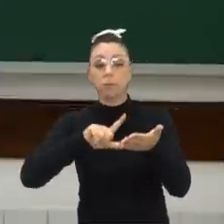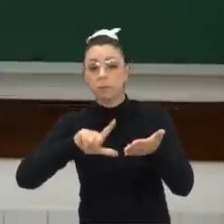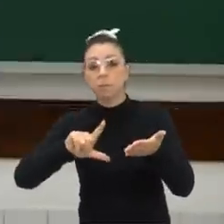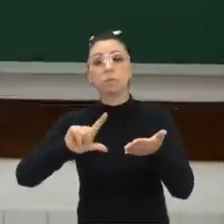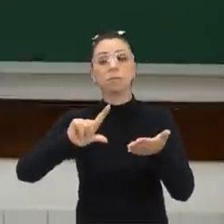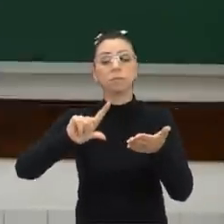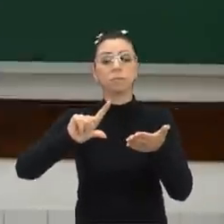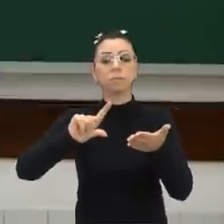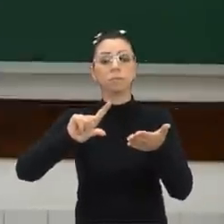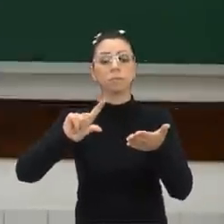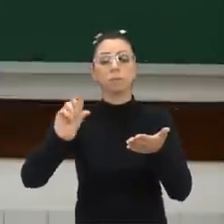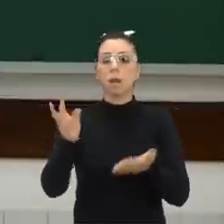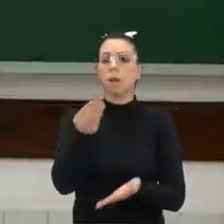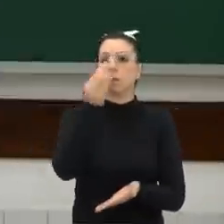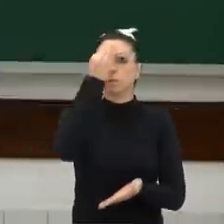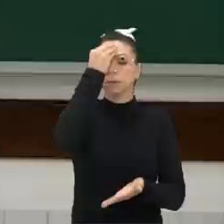conseguiu